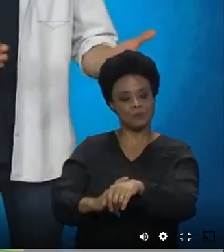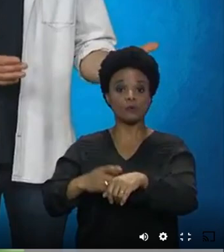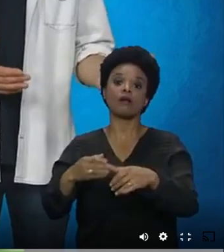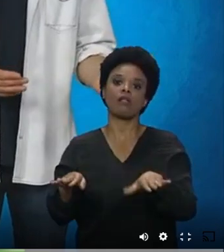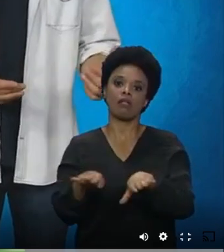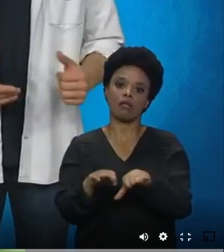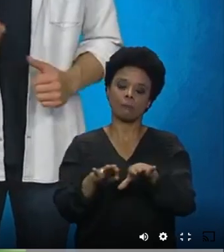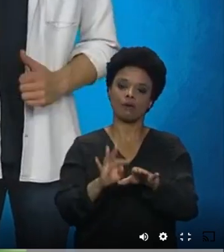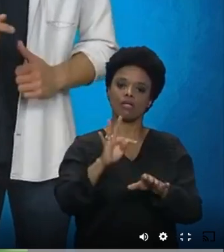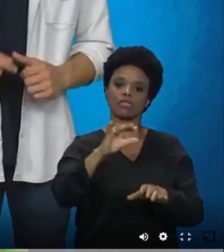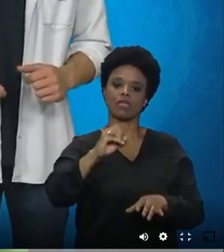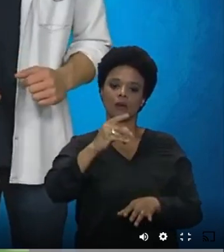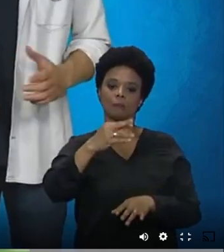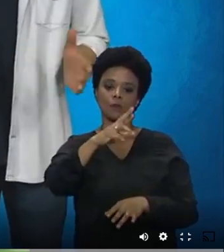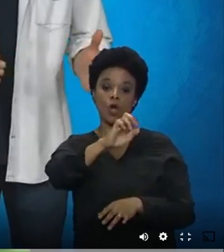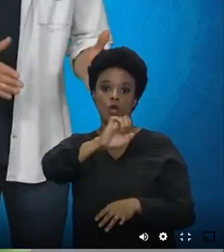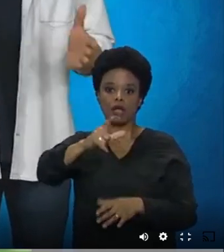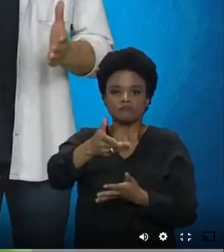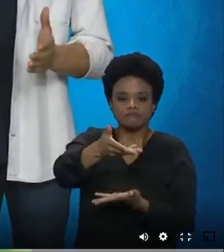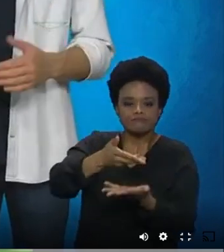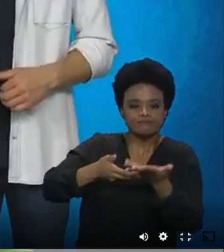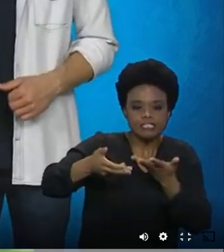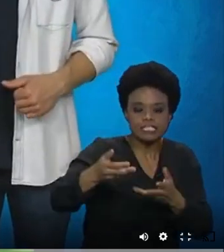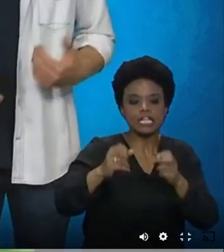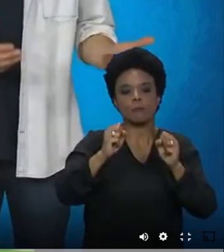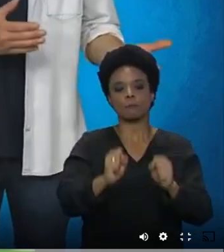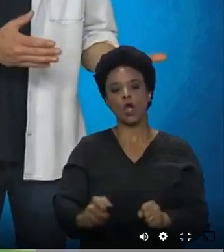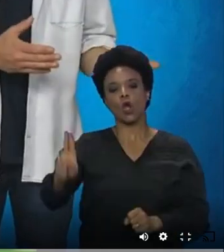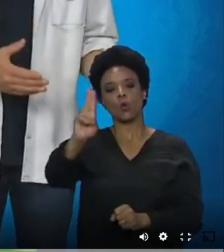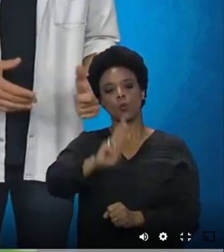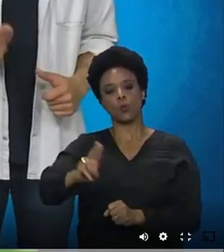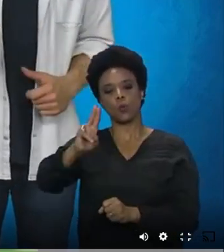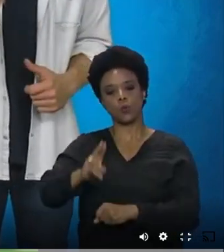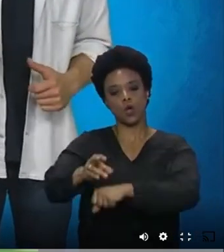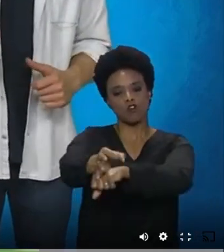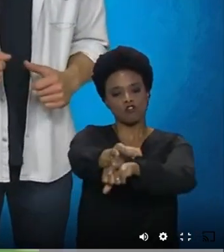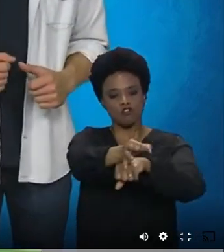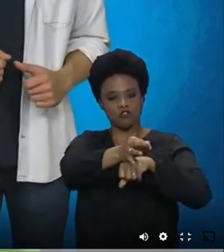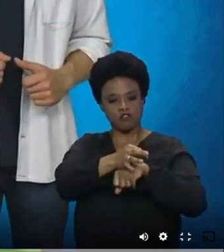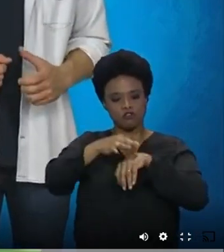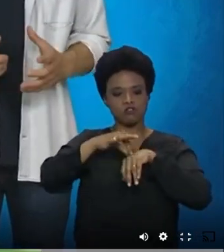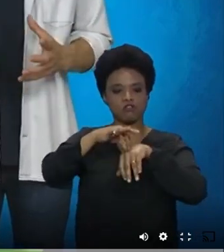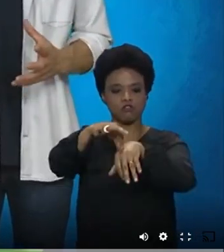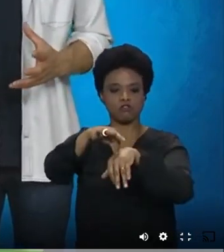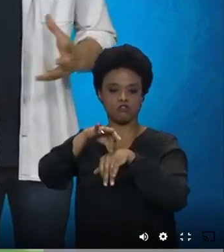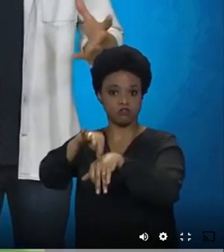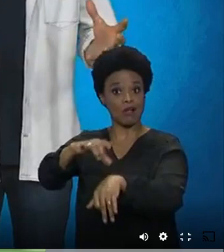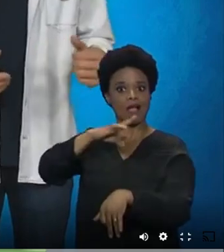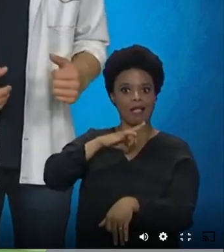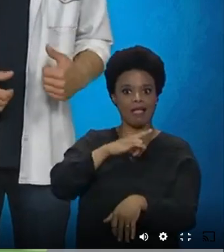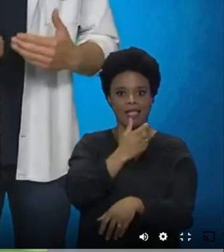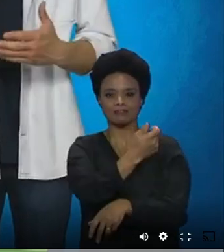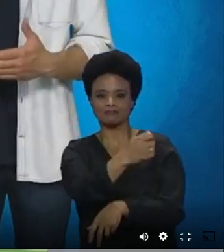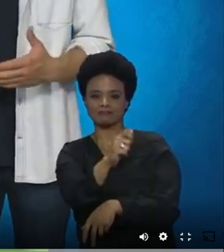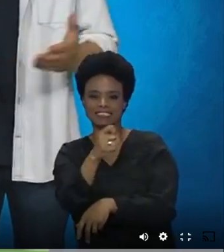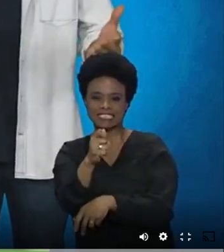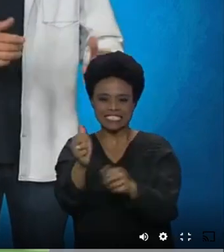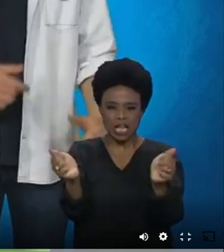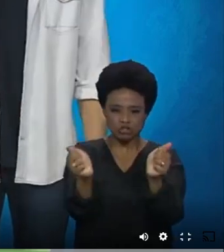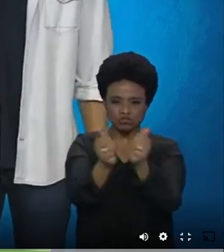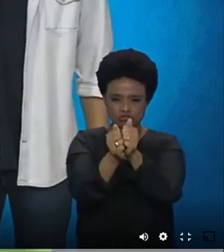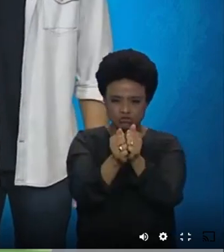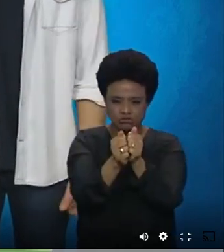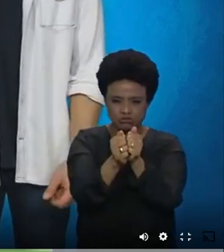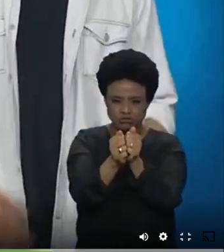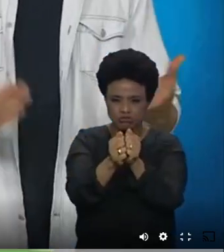de correlação, podemos usar os fósseis guia e as camadas guia para estabelecer uma associação entre camadas distantes